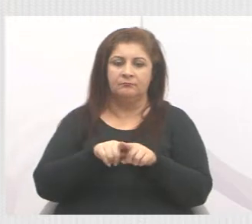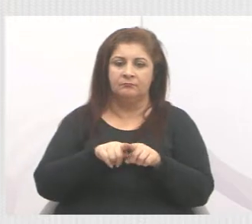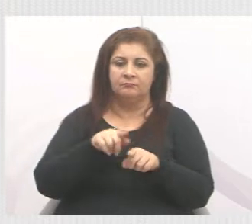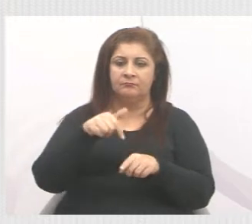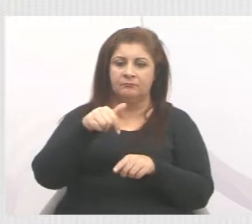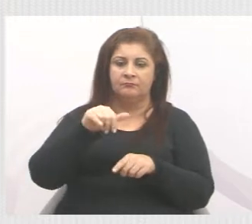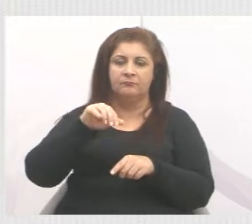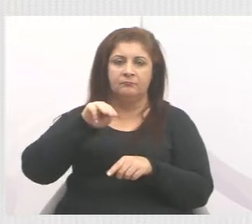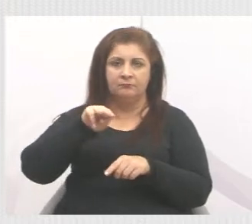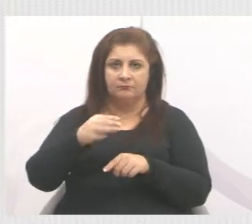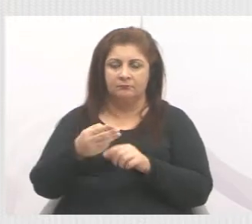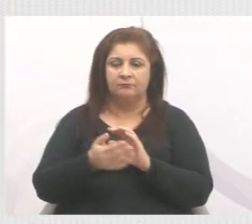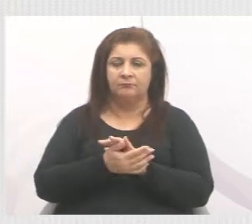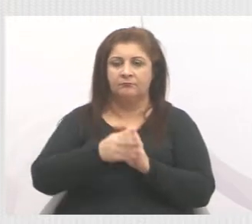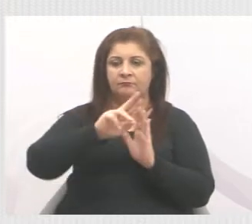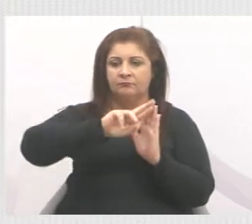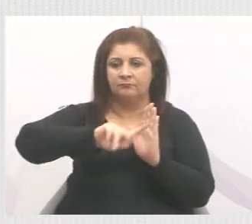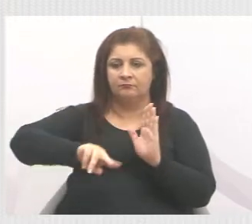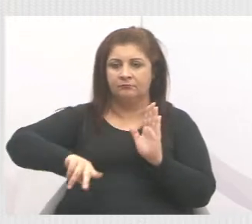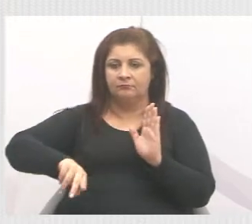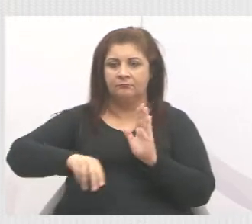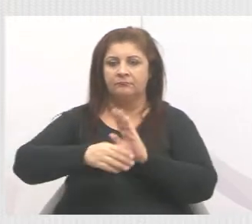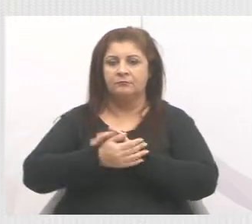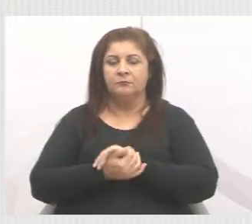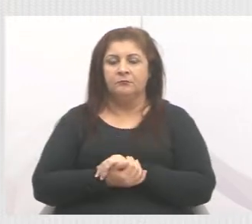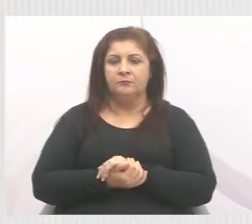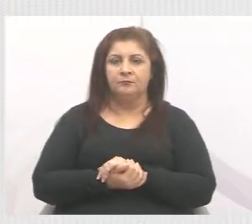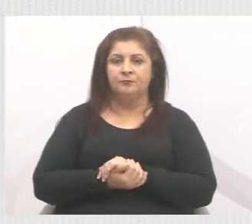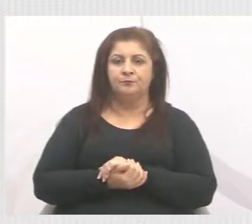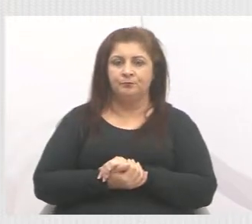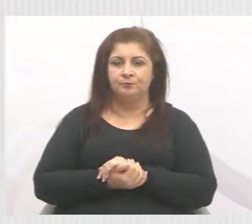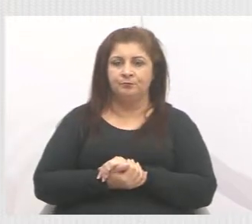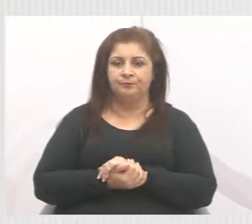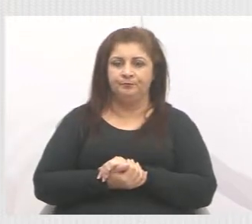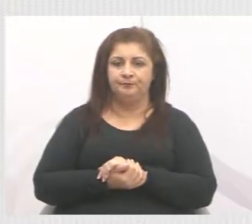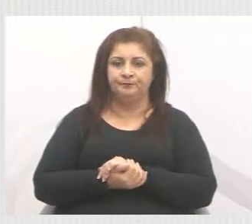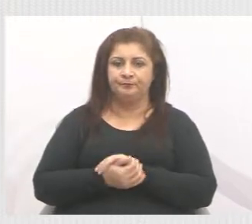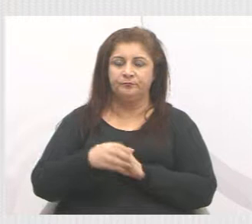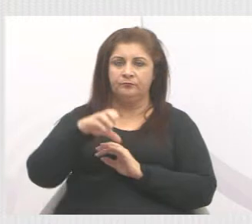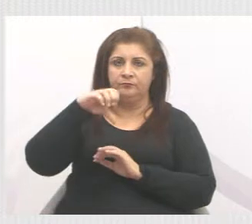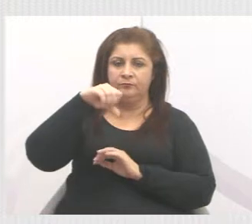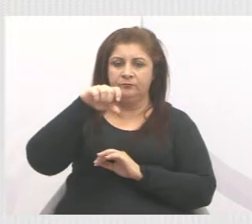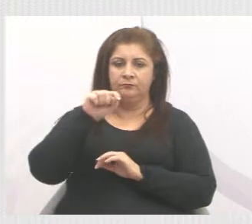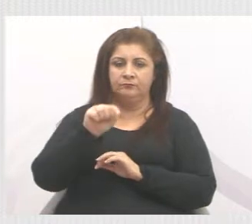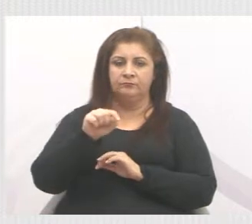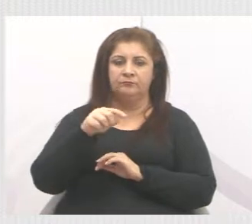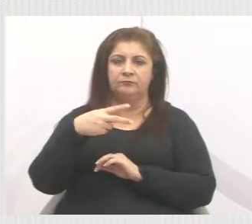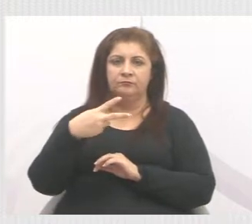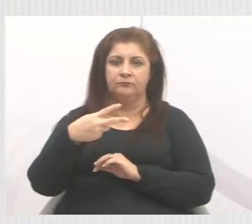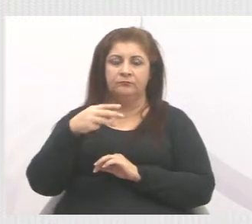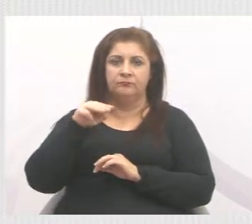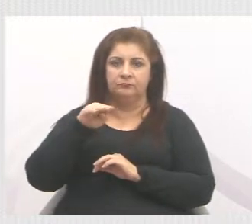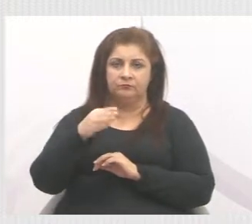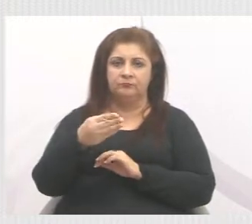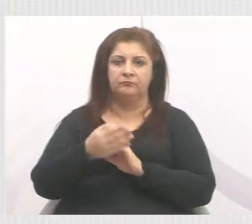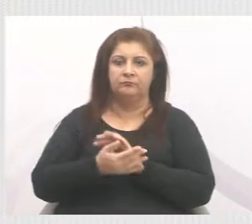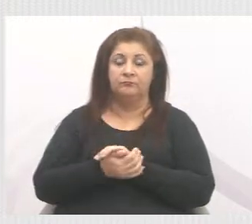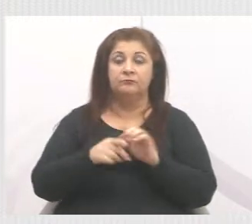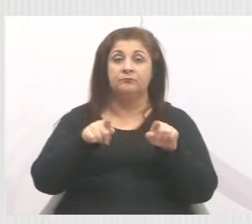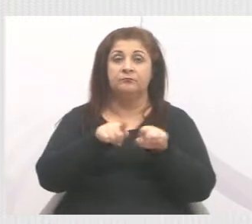milhões de taxa e outros fontes de arrecadação, 9,2 milhões. Também temos as